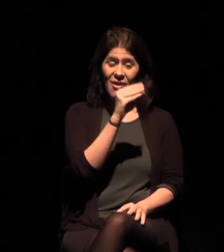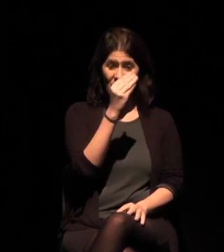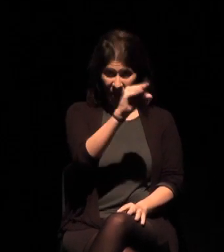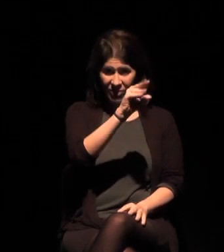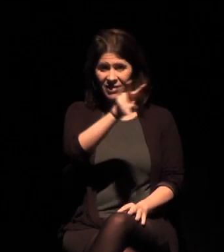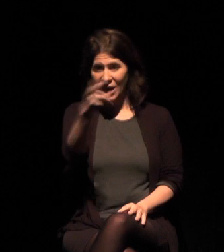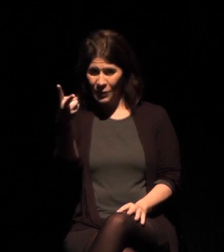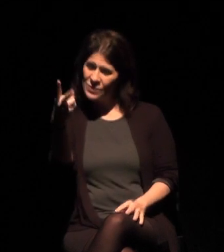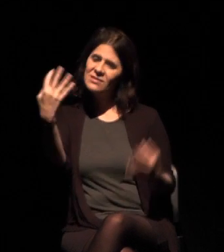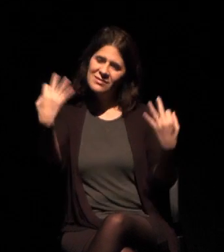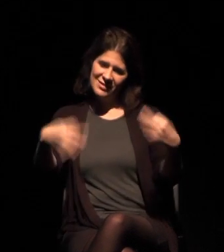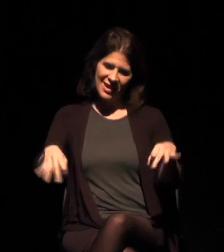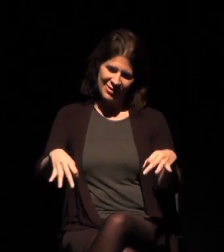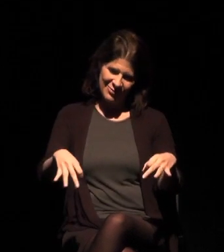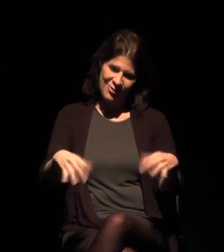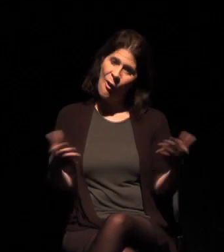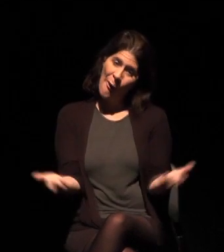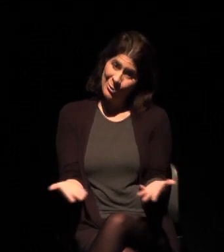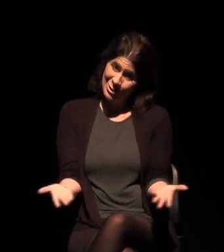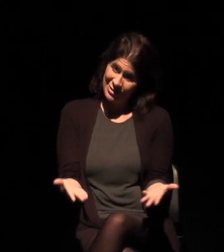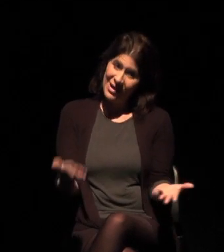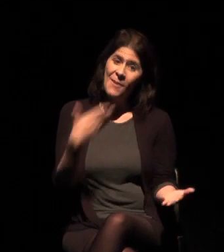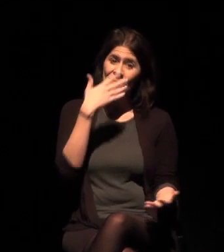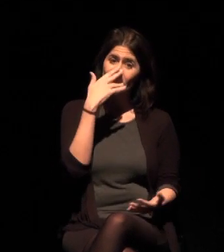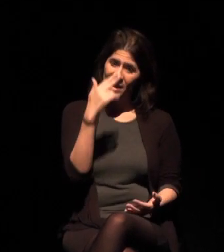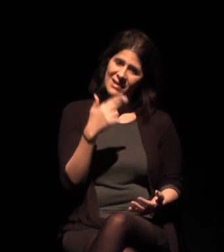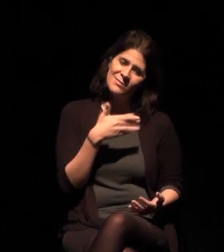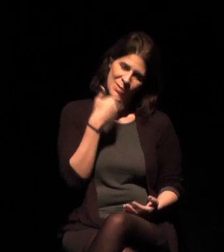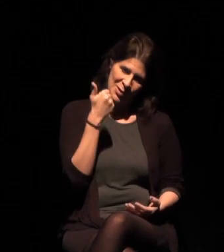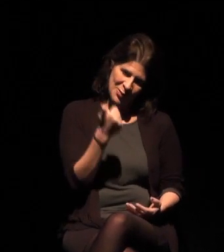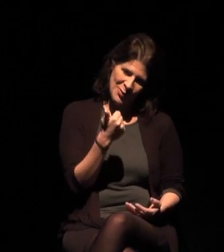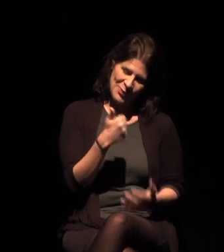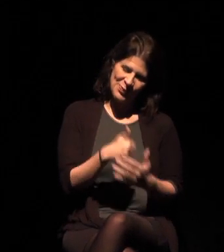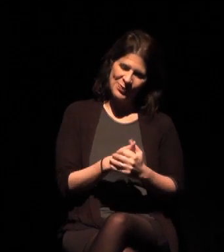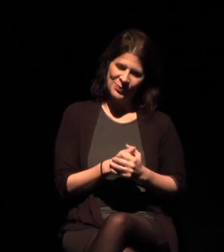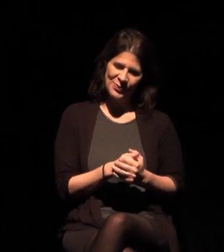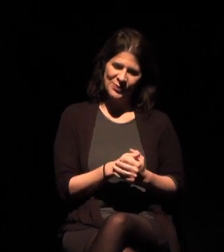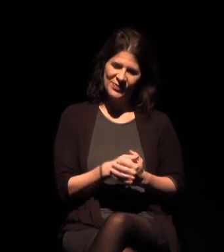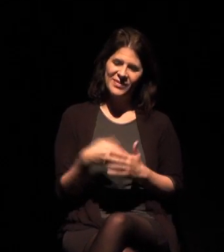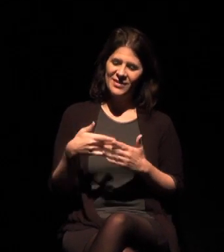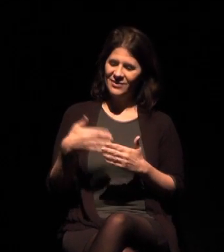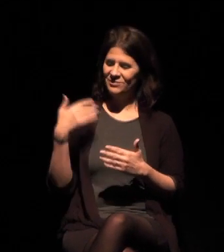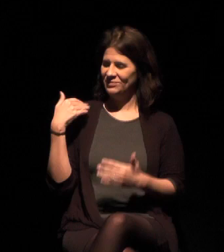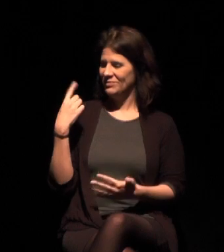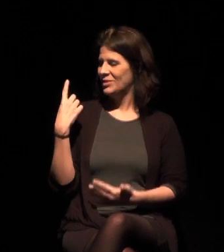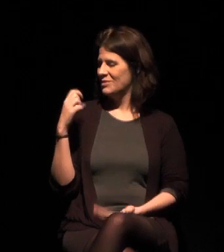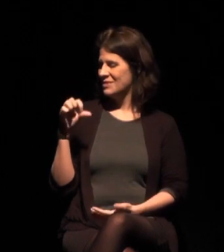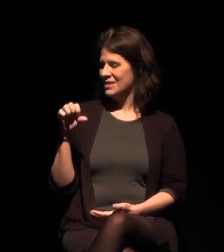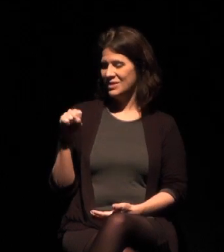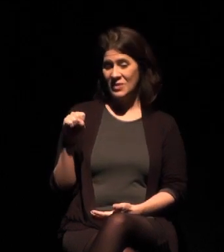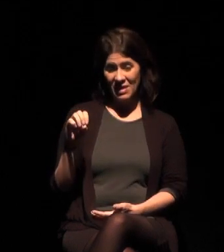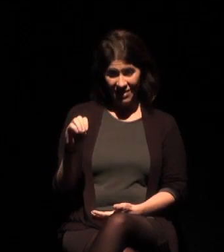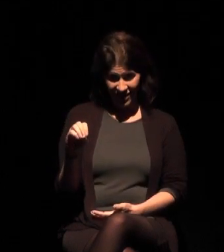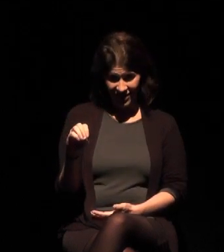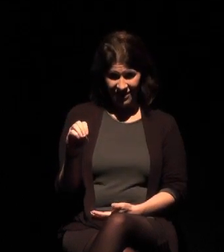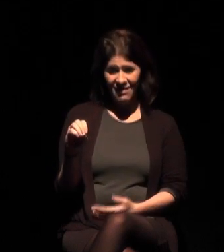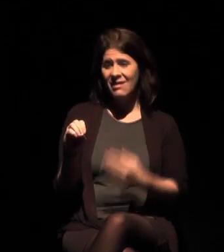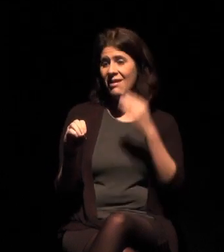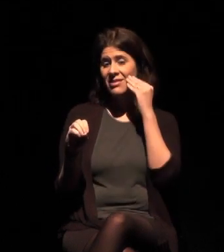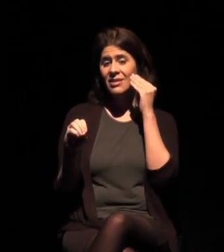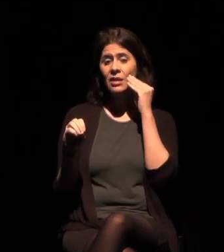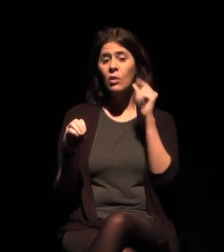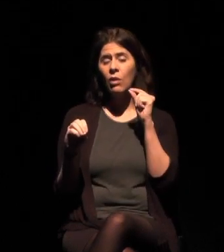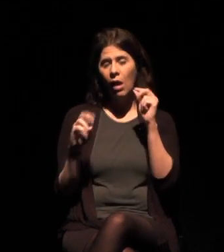exemplo que eu importância desse exemplo é o seguinte é que na na década de 80 se tentava fazer uma análise